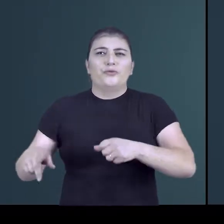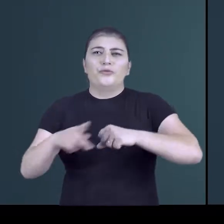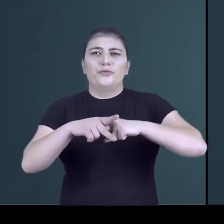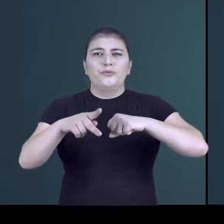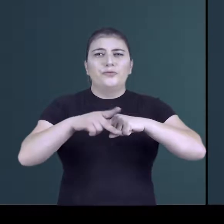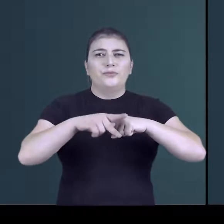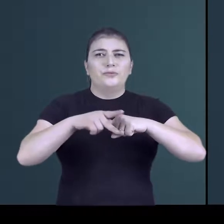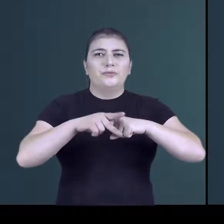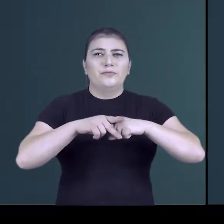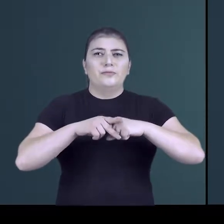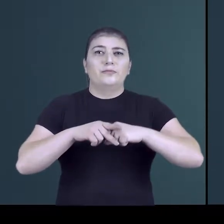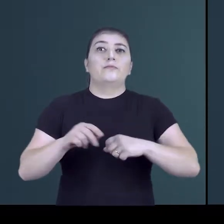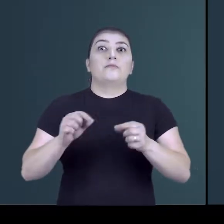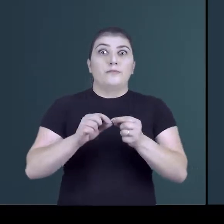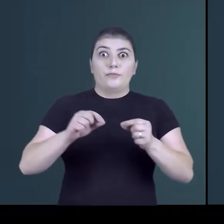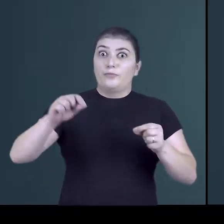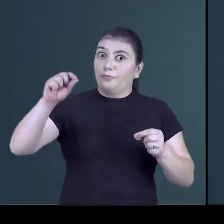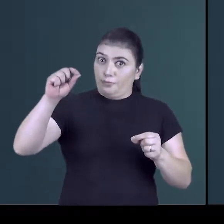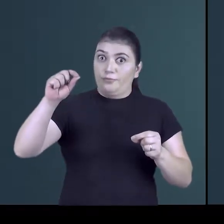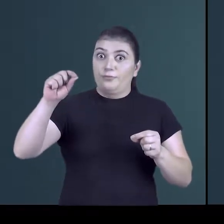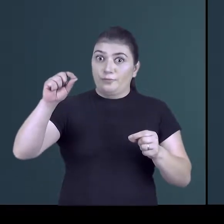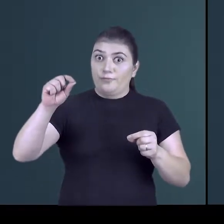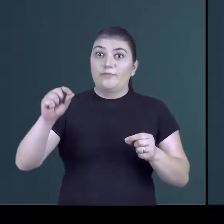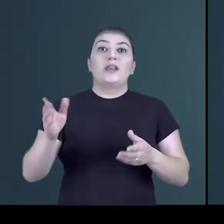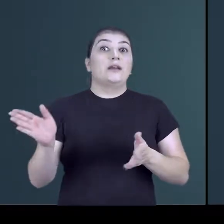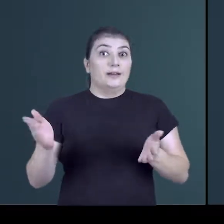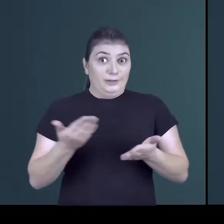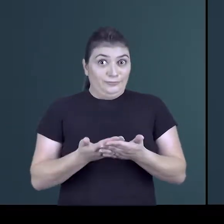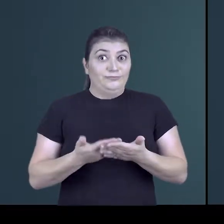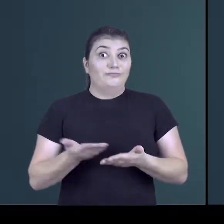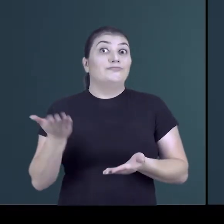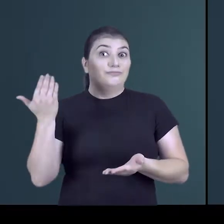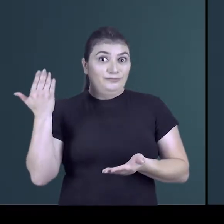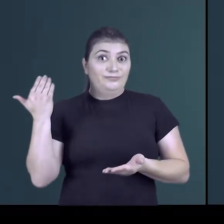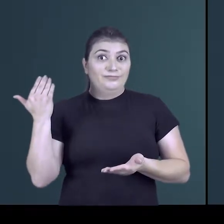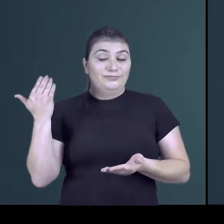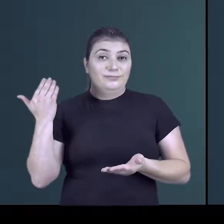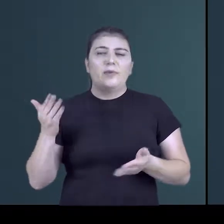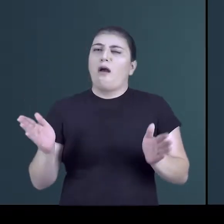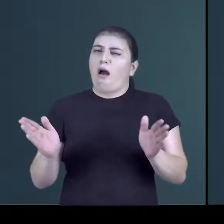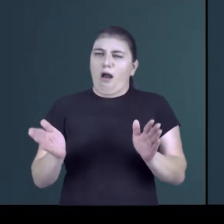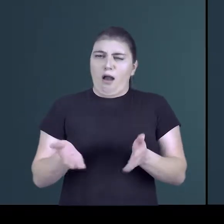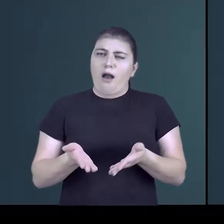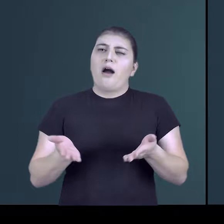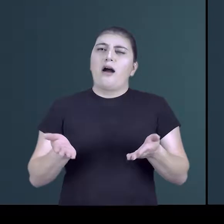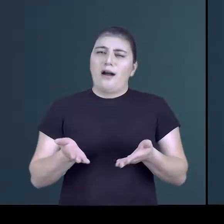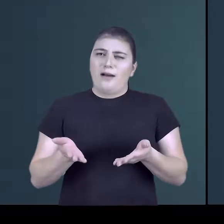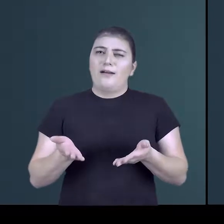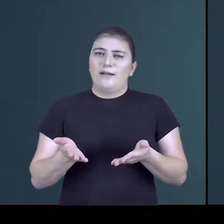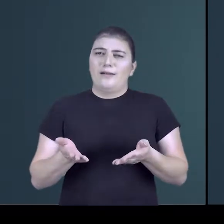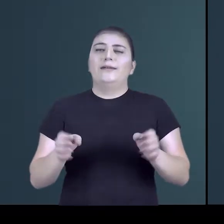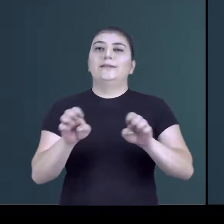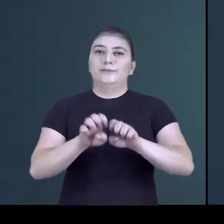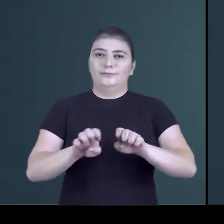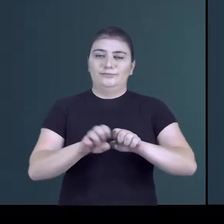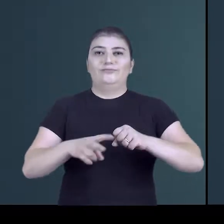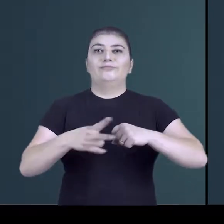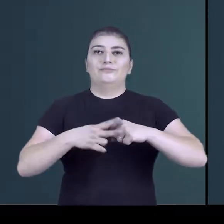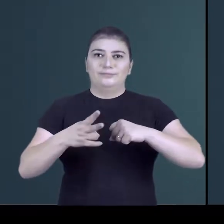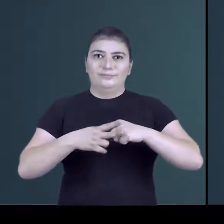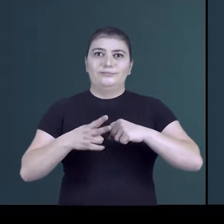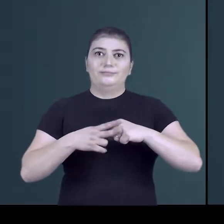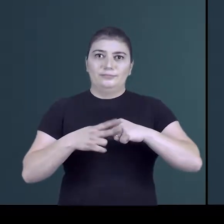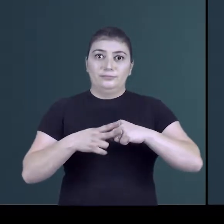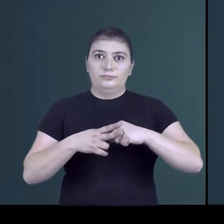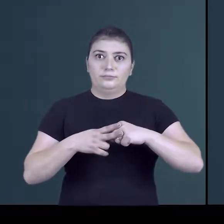dos pronomes pessoais do caso oblíquo, que observamos na unidade anterior, mas agora em relação às estruturas